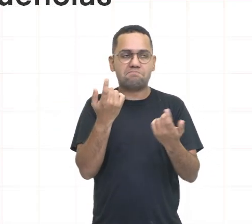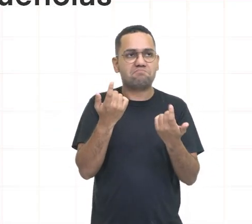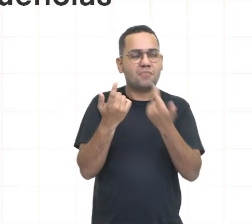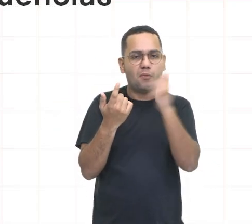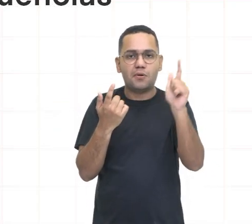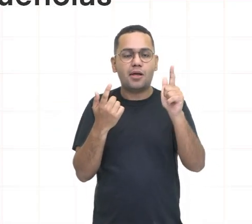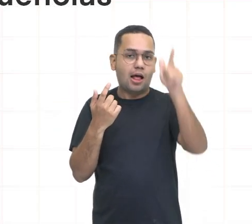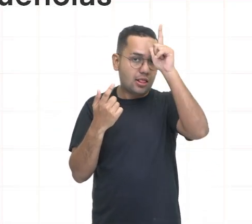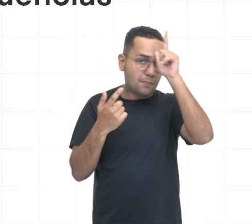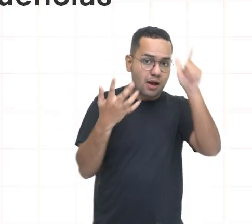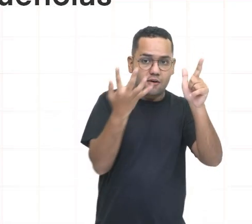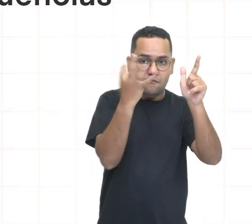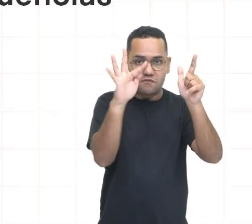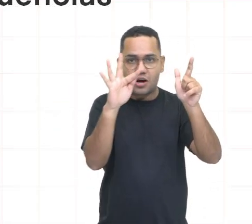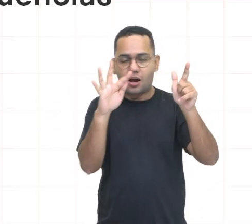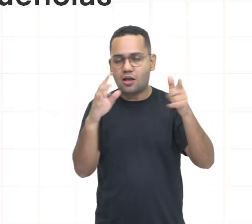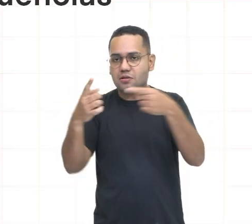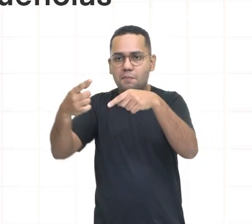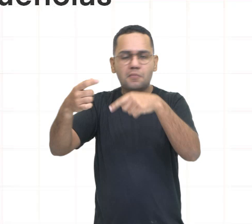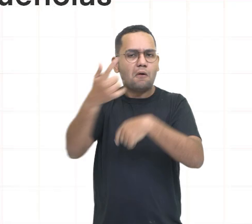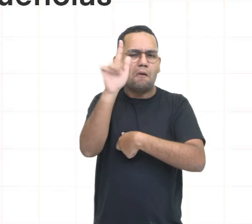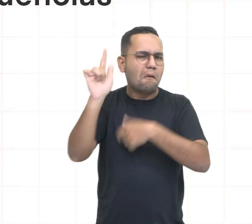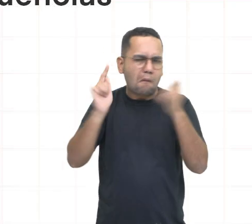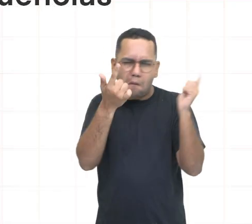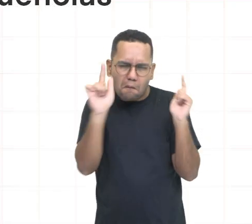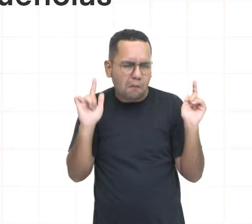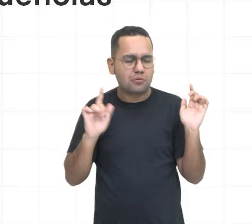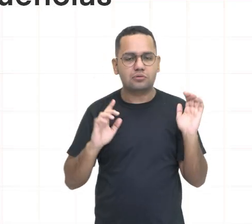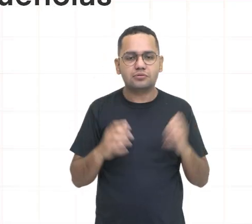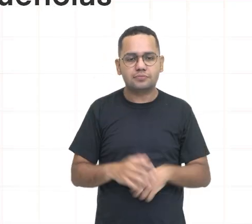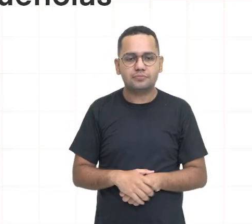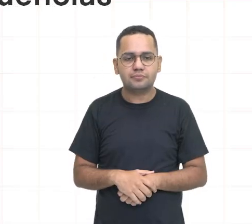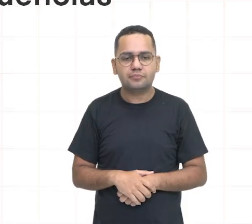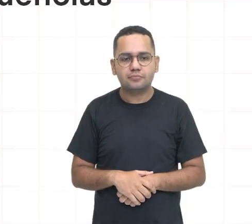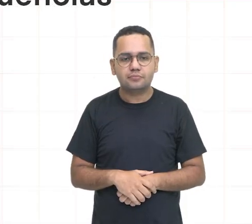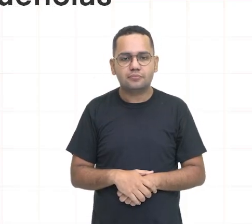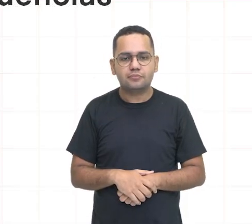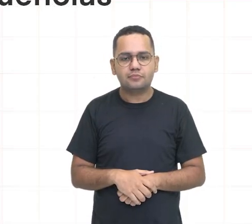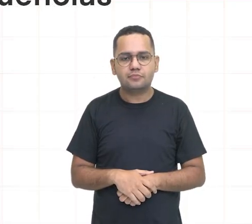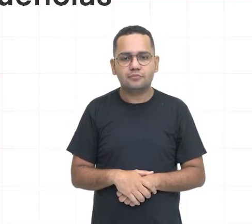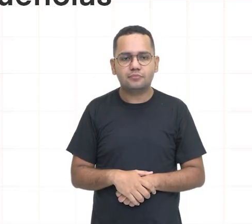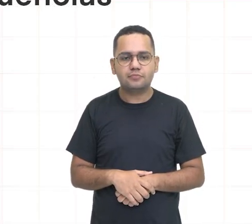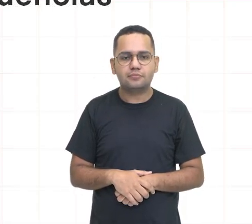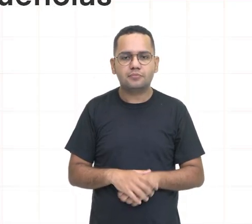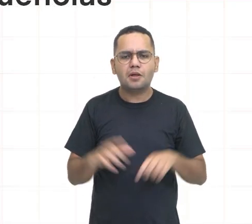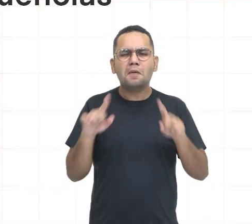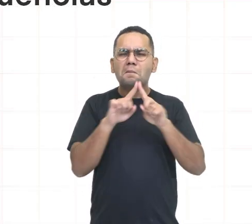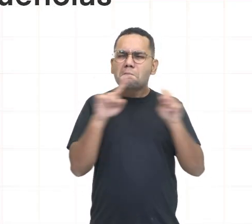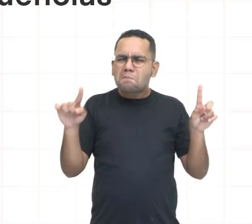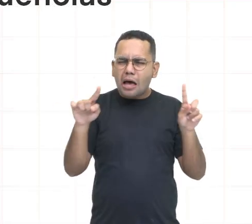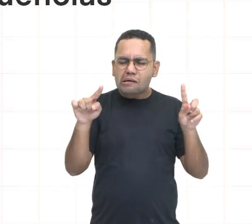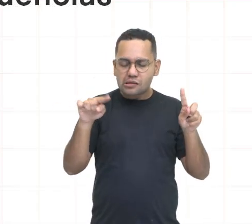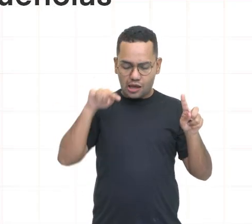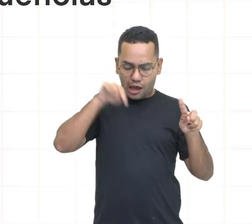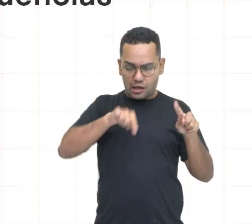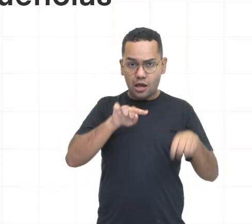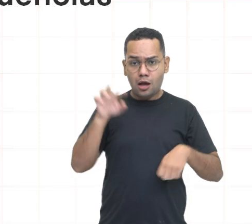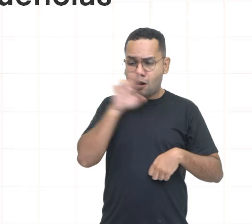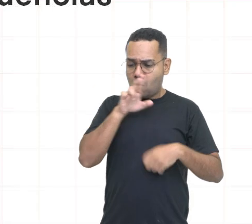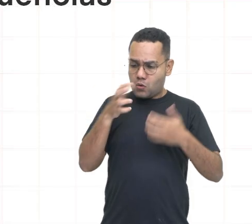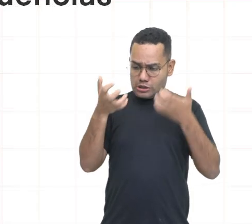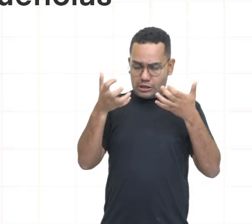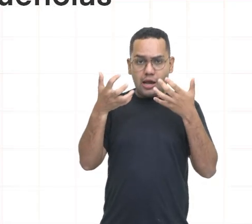que a Rússia resolveu, então, embarcar sem ter um preparativo, sem ter condição de ir para a